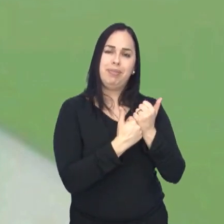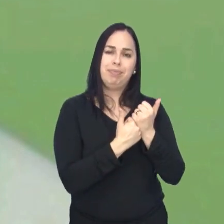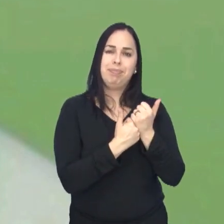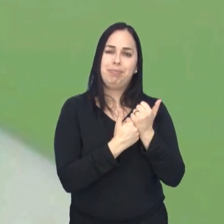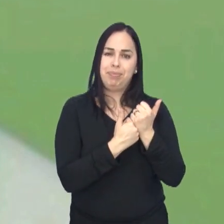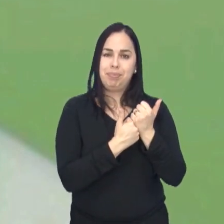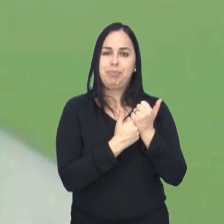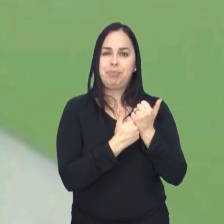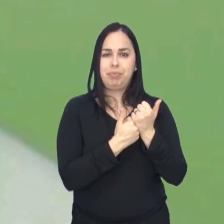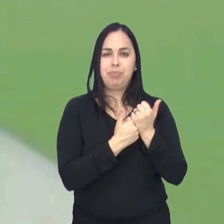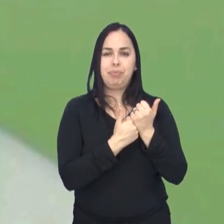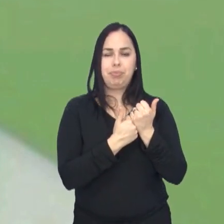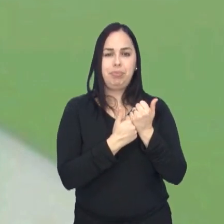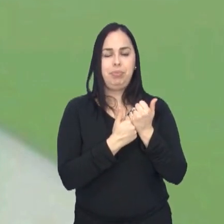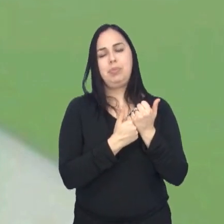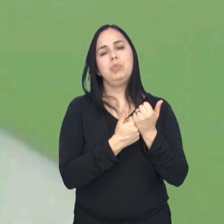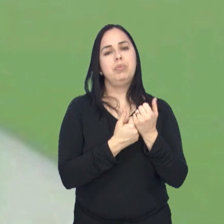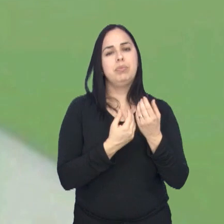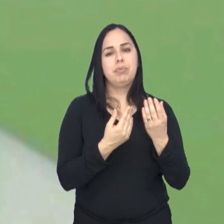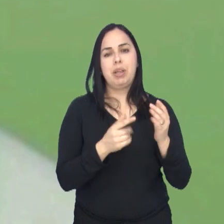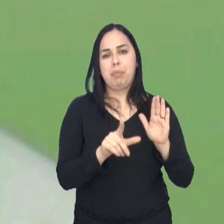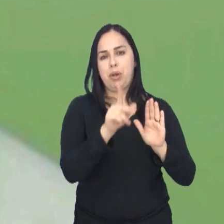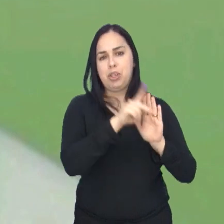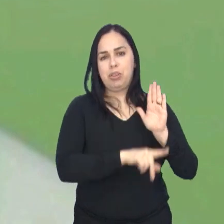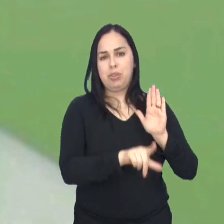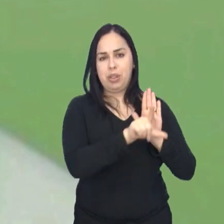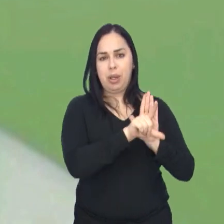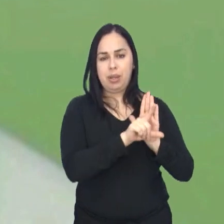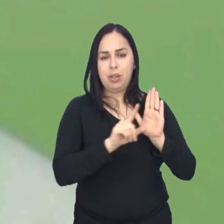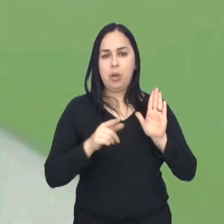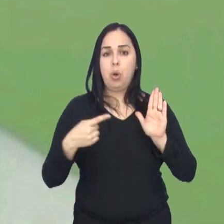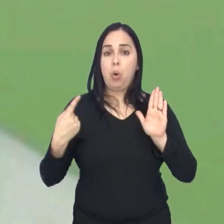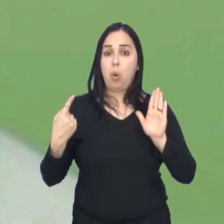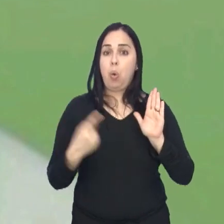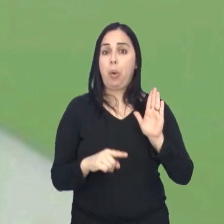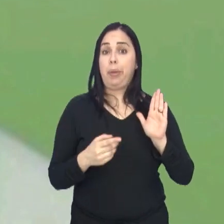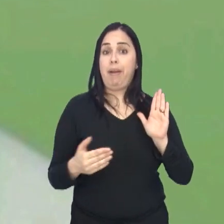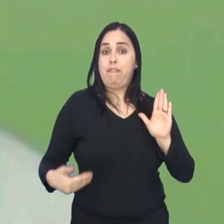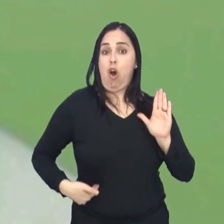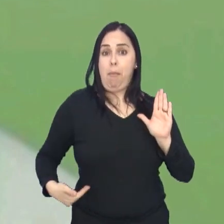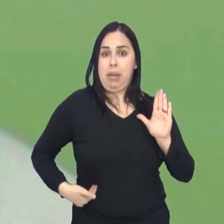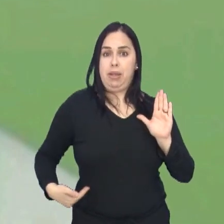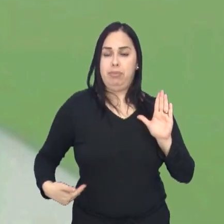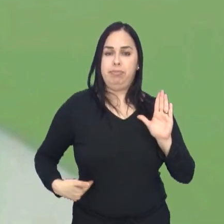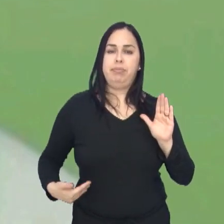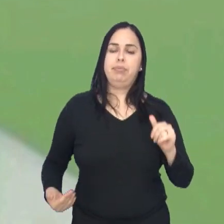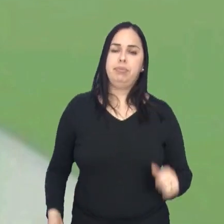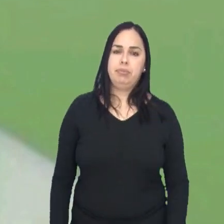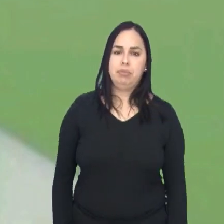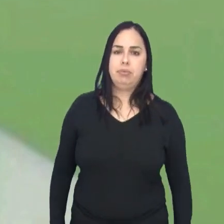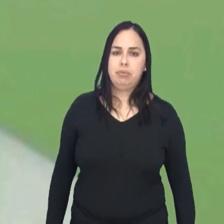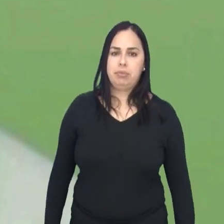projeto de lei de combate à fome em São José dos Campos.